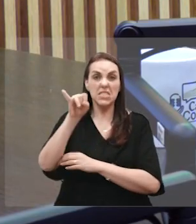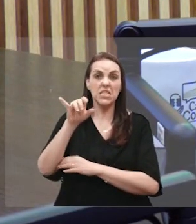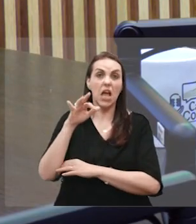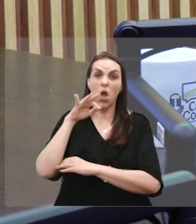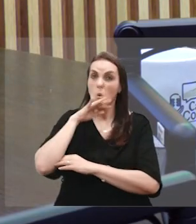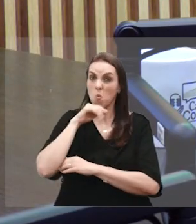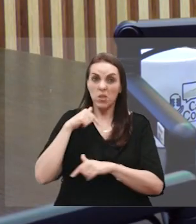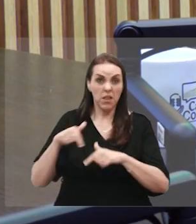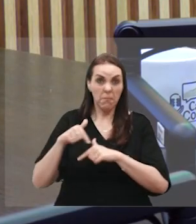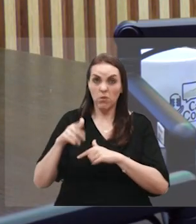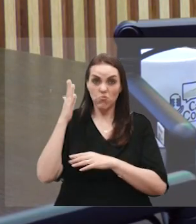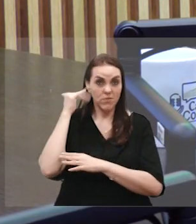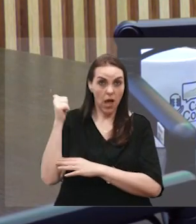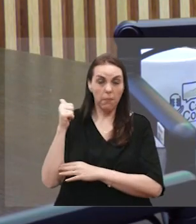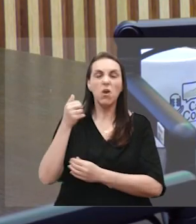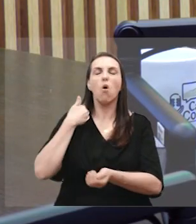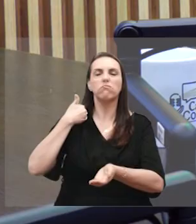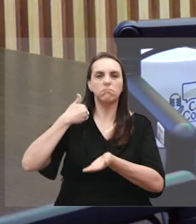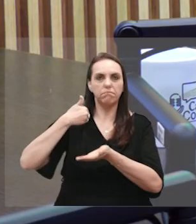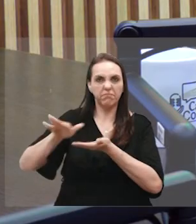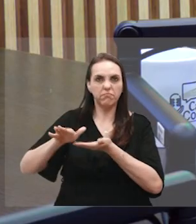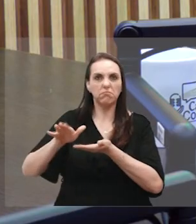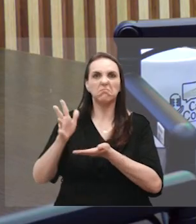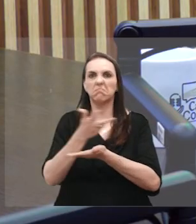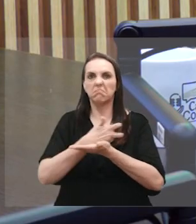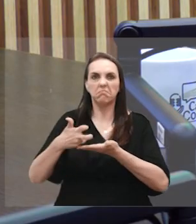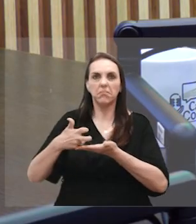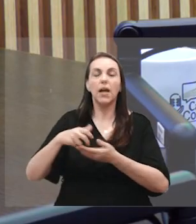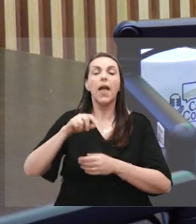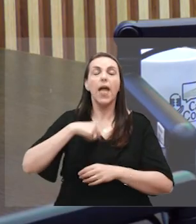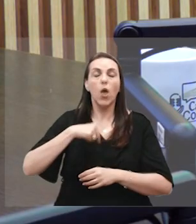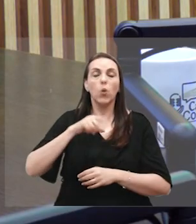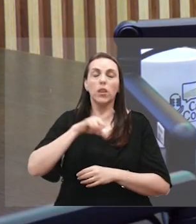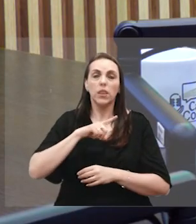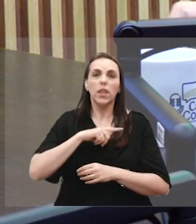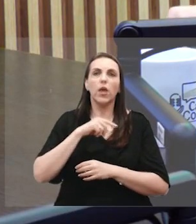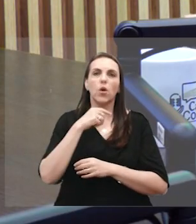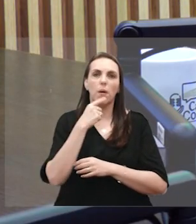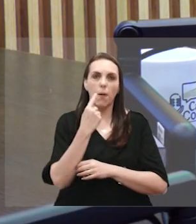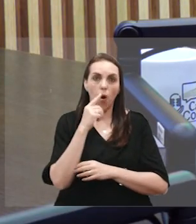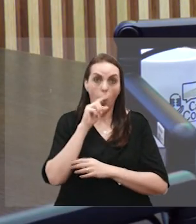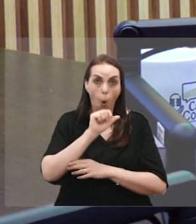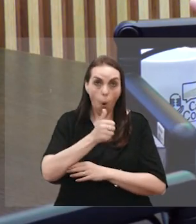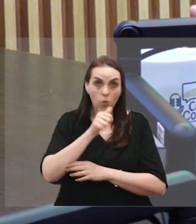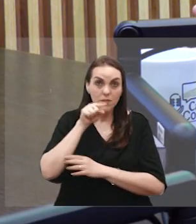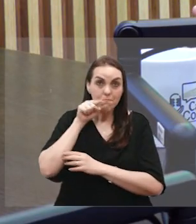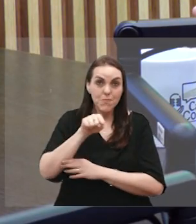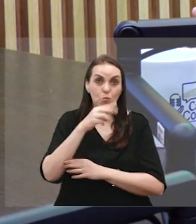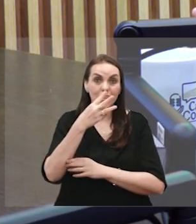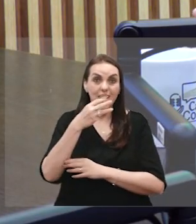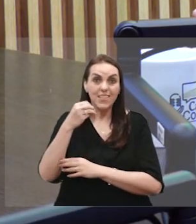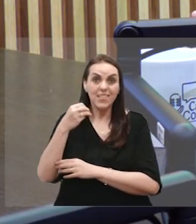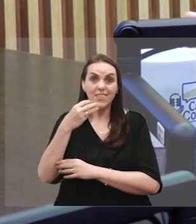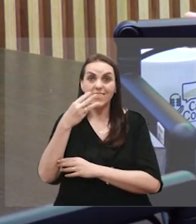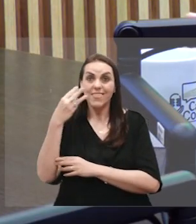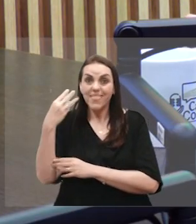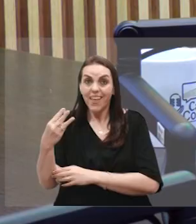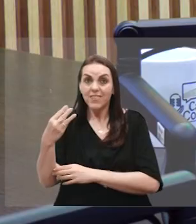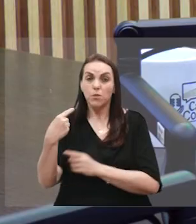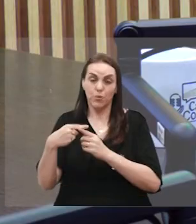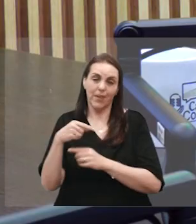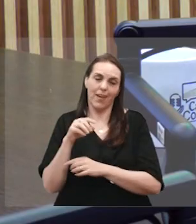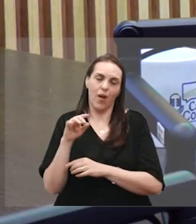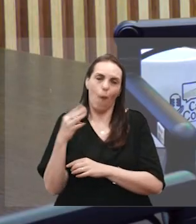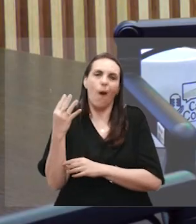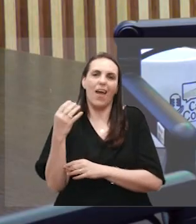for incompetente. Cabe a mim, vereador, porque eu tenho 11.304, 303, o 4 é meu, 303 pessoas que acreditaram e confiaram em